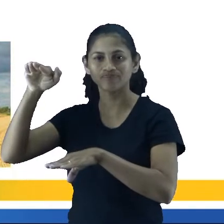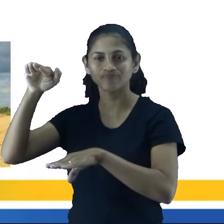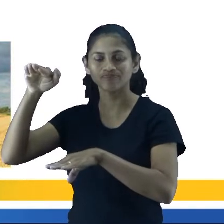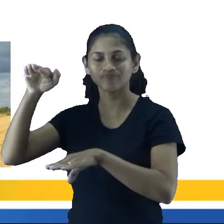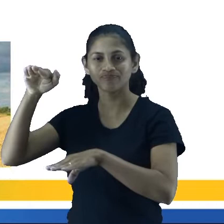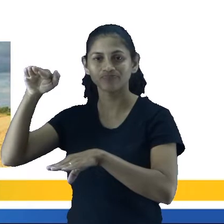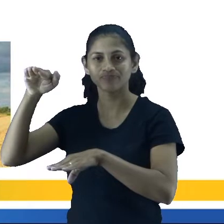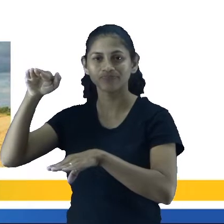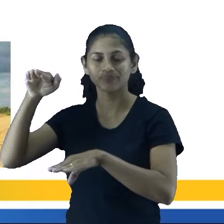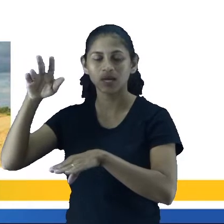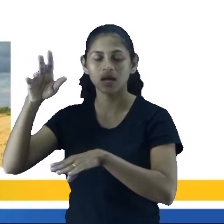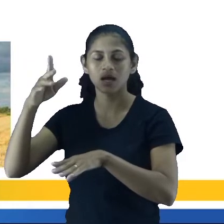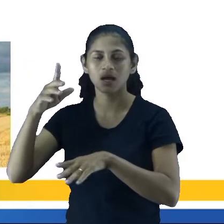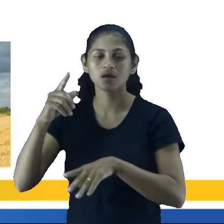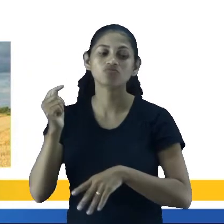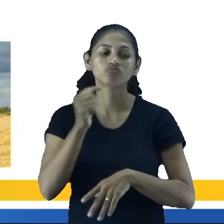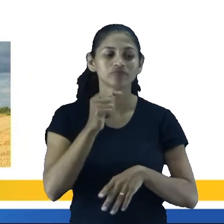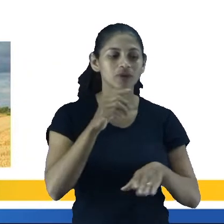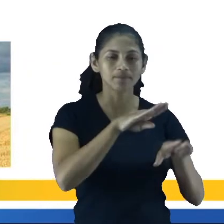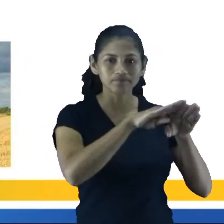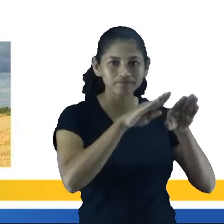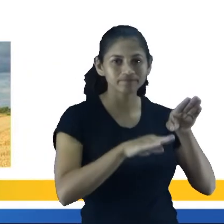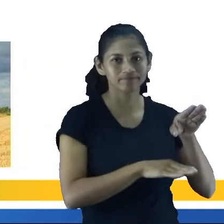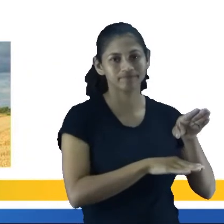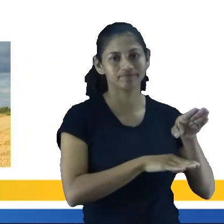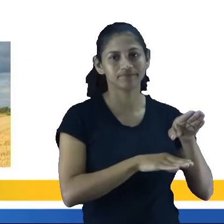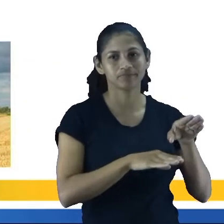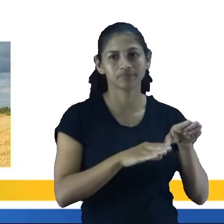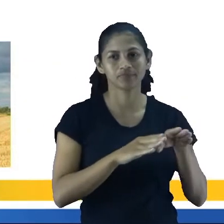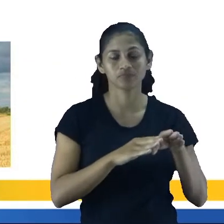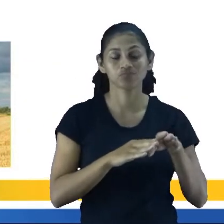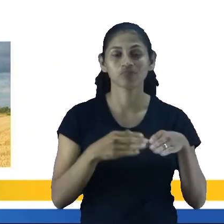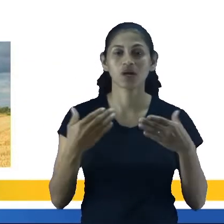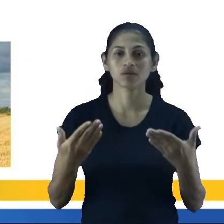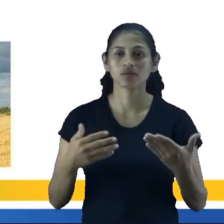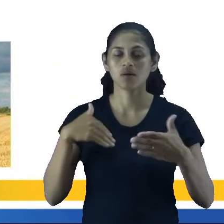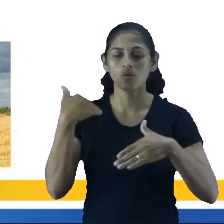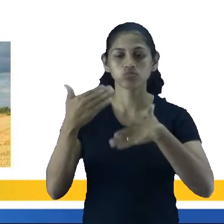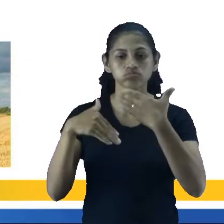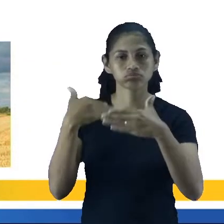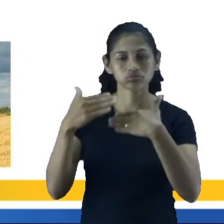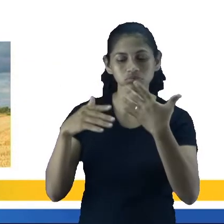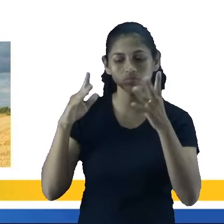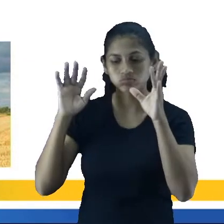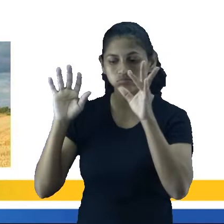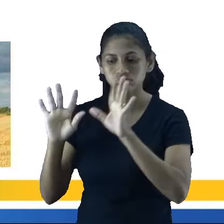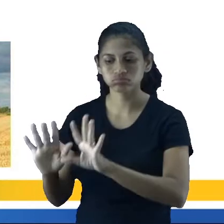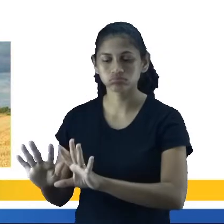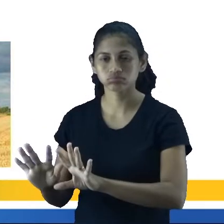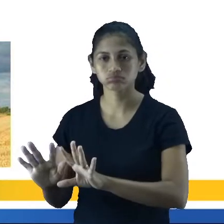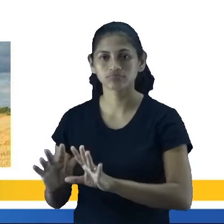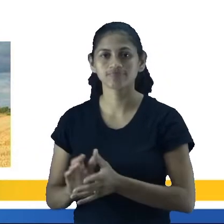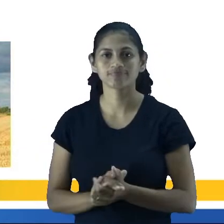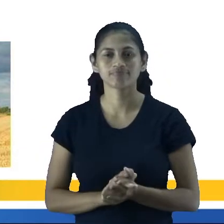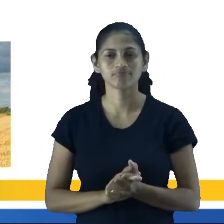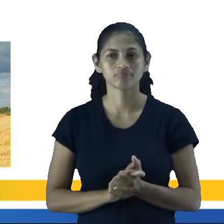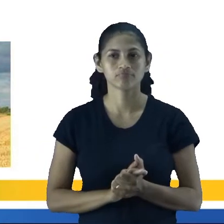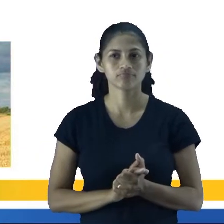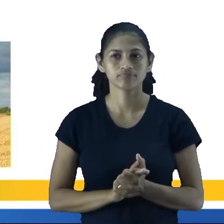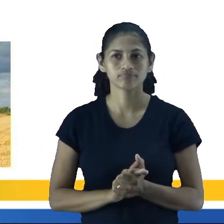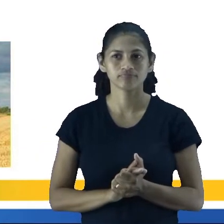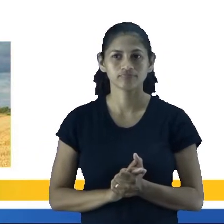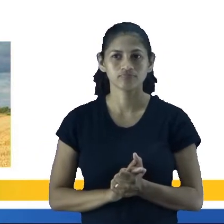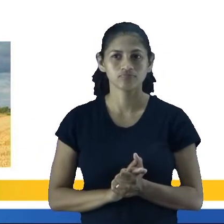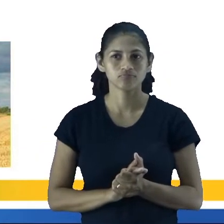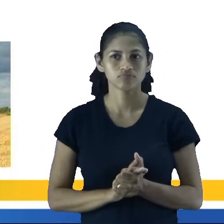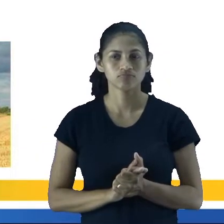Assim, podemos notar que o processo de industrialização no mundo ganhou proporção gigantesca. Olha só,